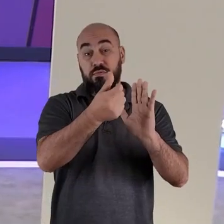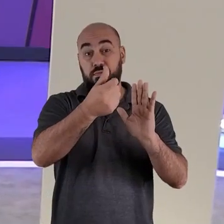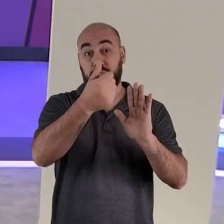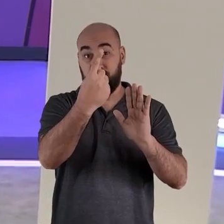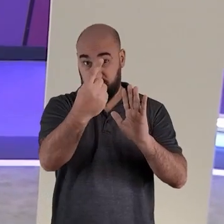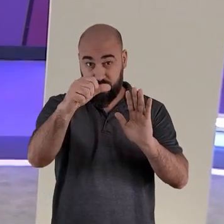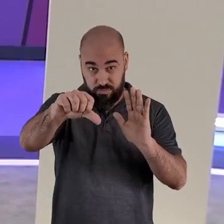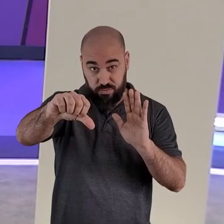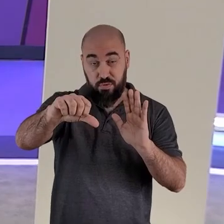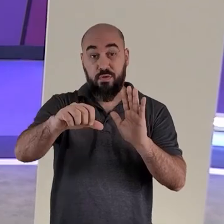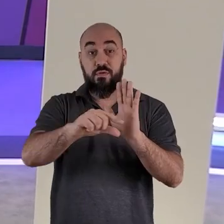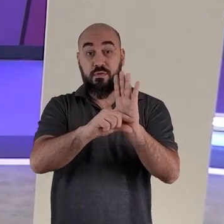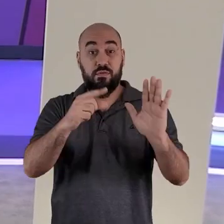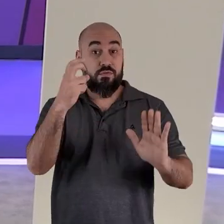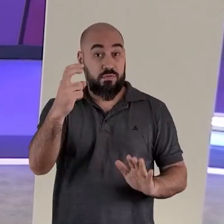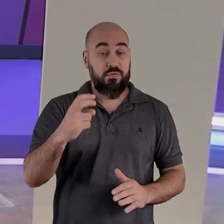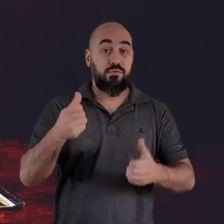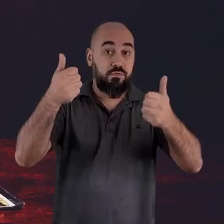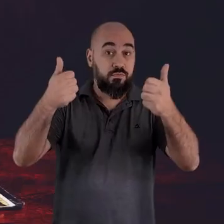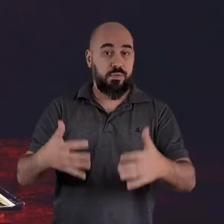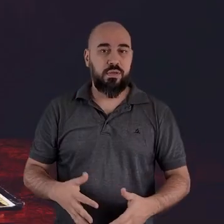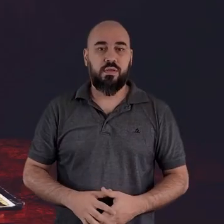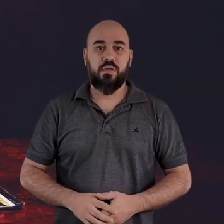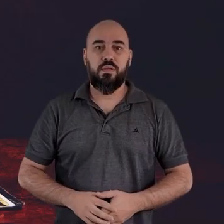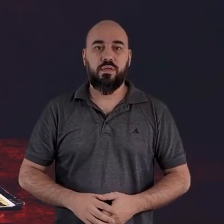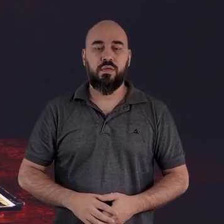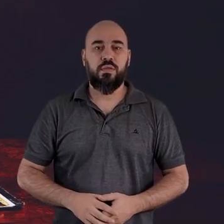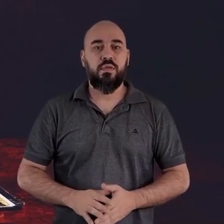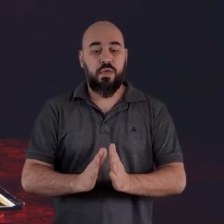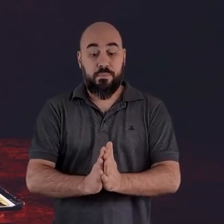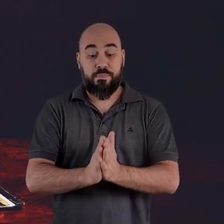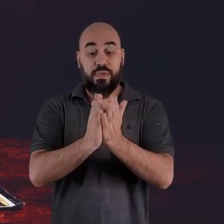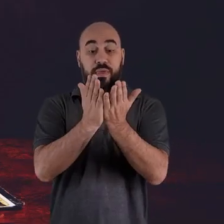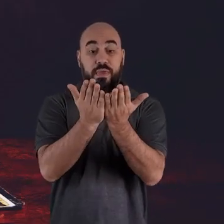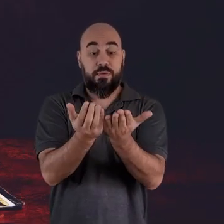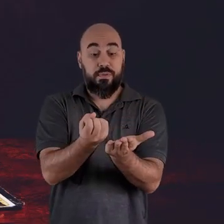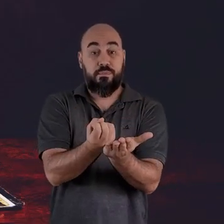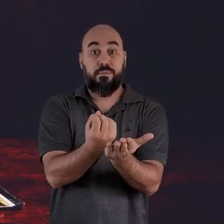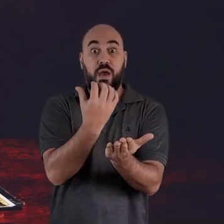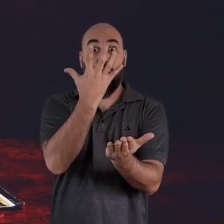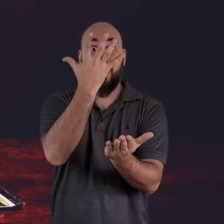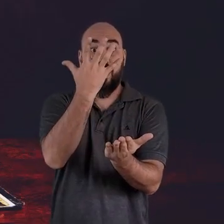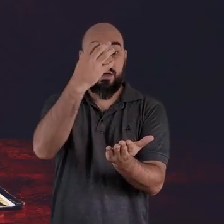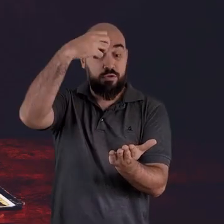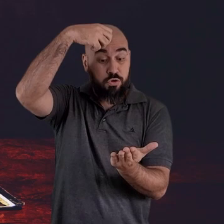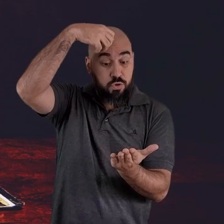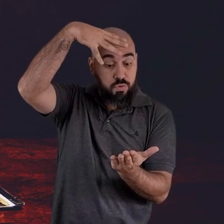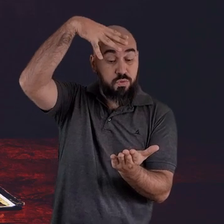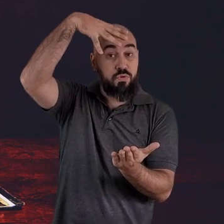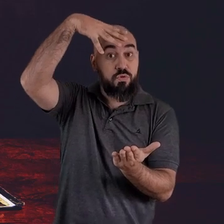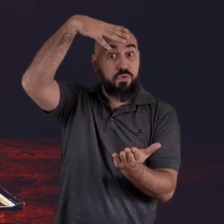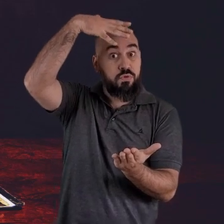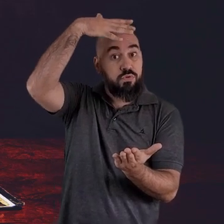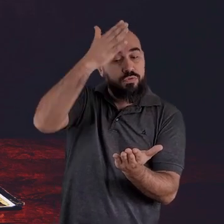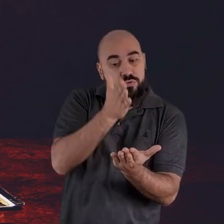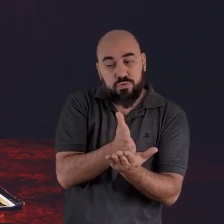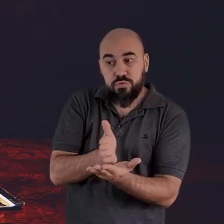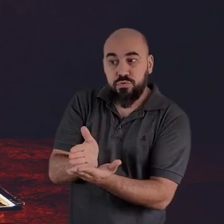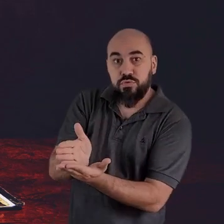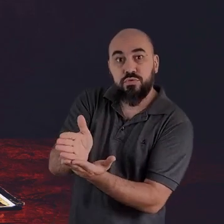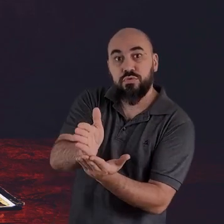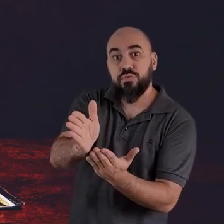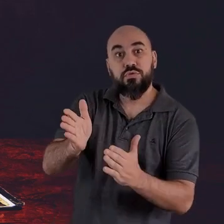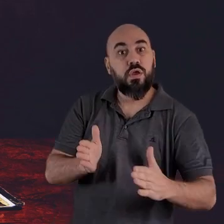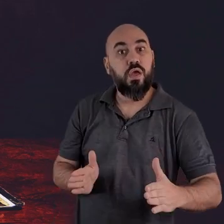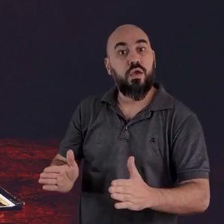mais gosto, que diz assim, lâmpada para os meus pés é a tua palavra, e luz para os meus